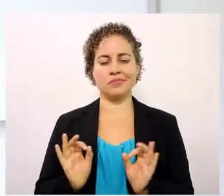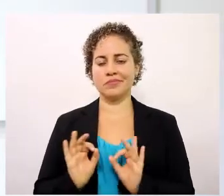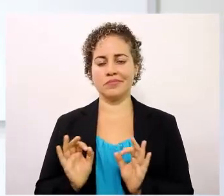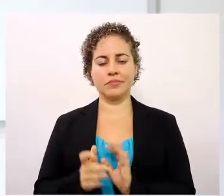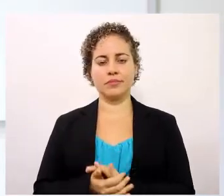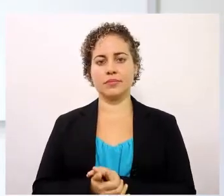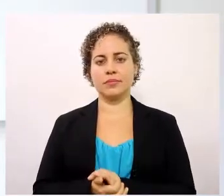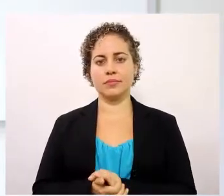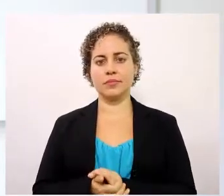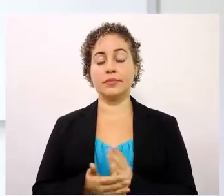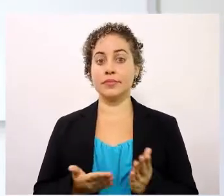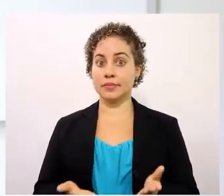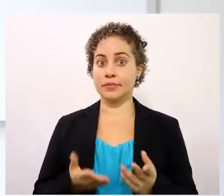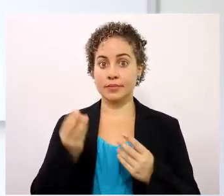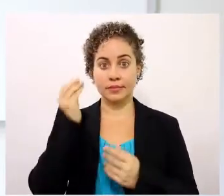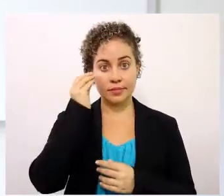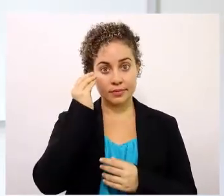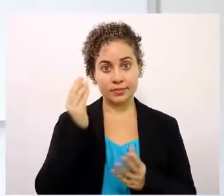Vejamos.